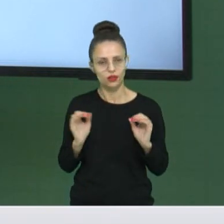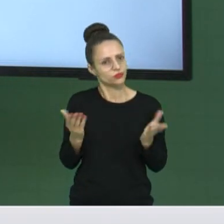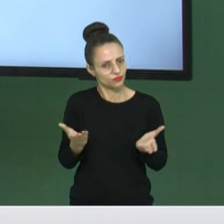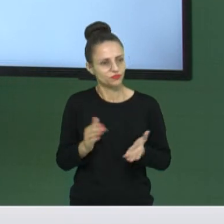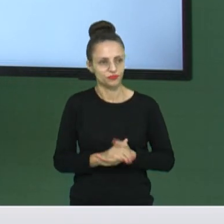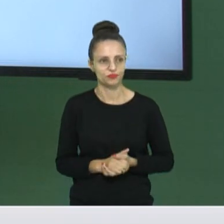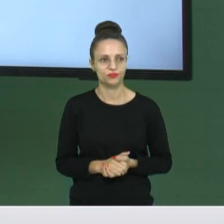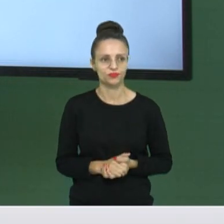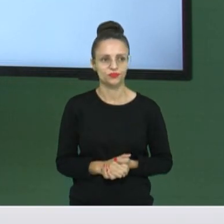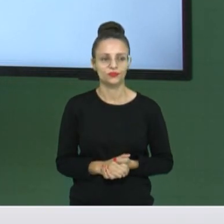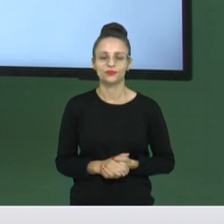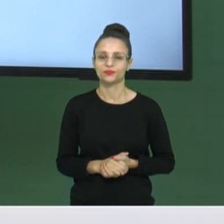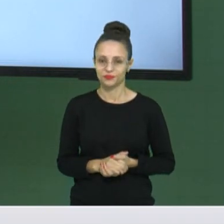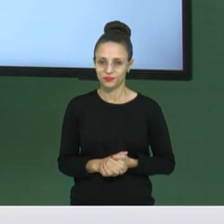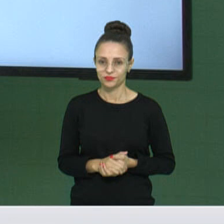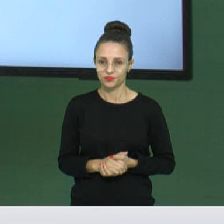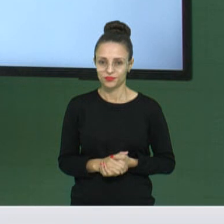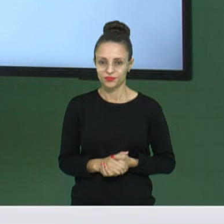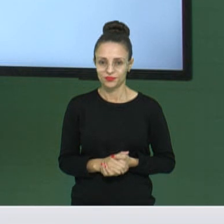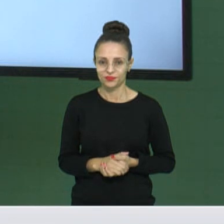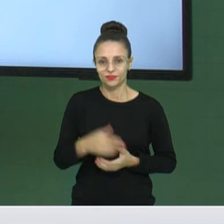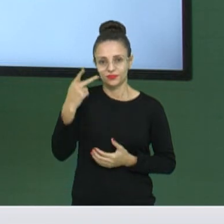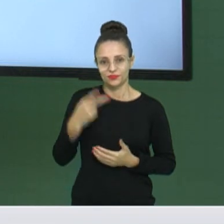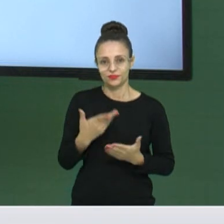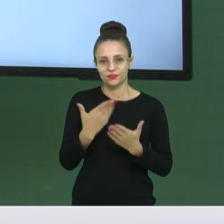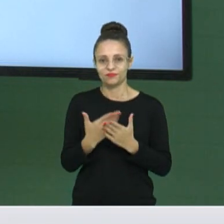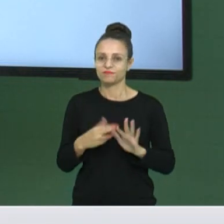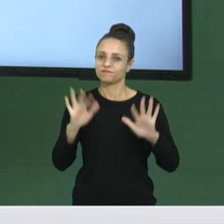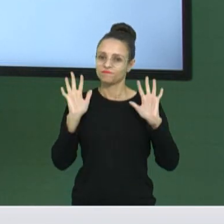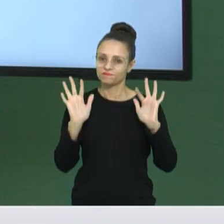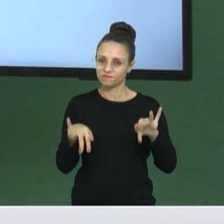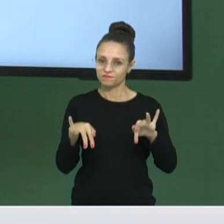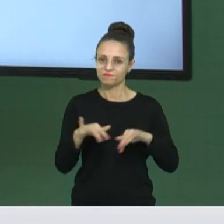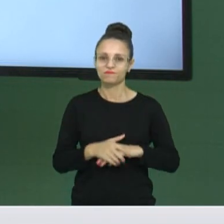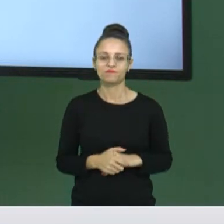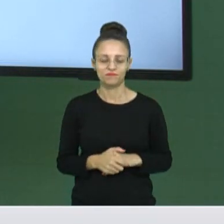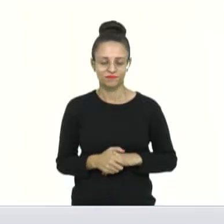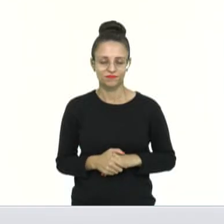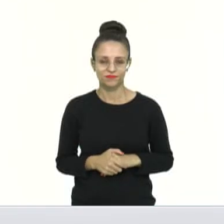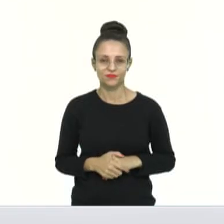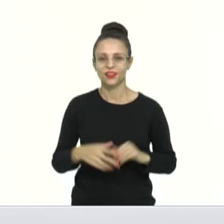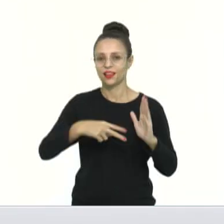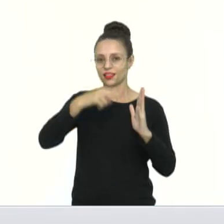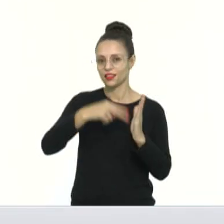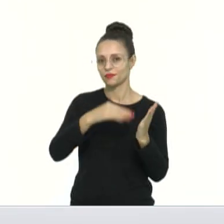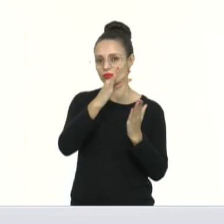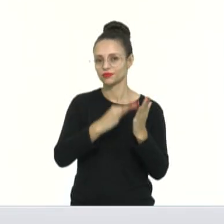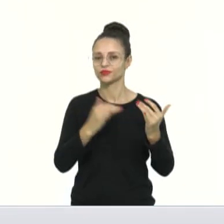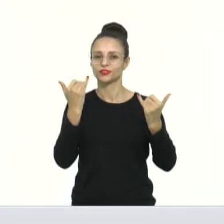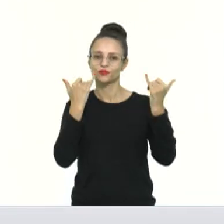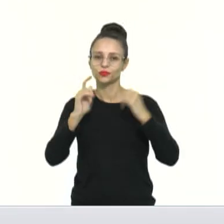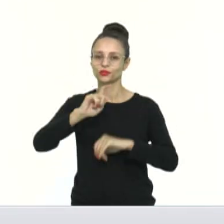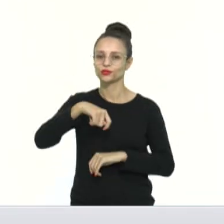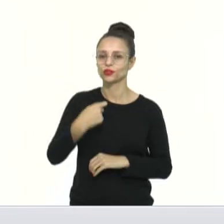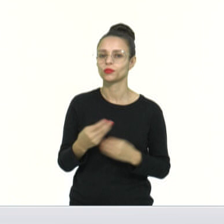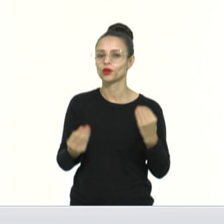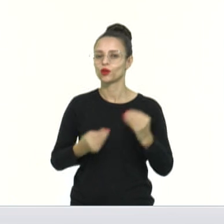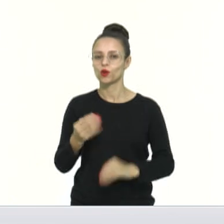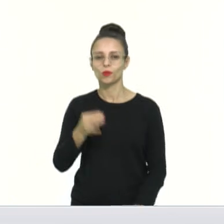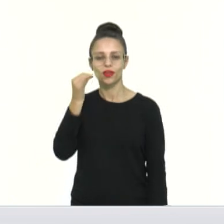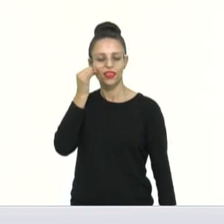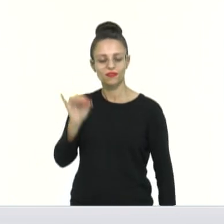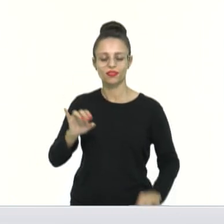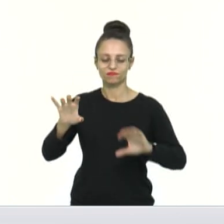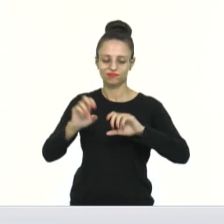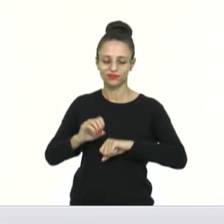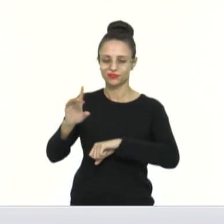não. Pessoal, nossa aulinha está terminando, né? Nós lemos texto informativo sobre como prevenir a